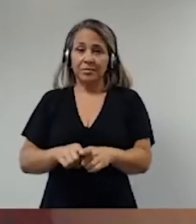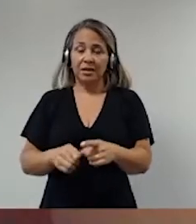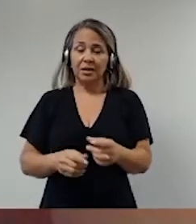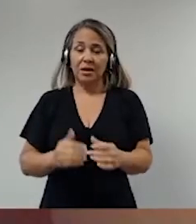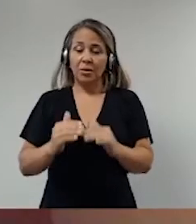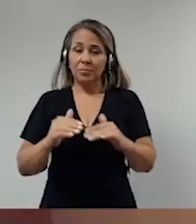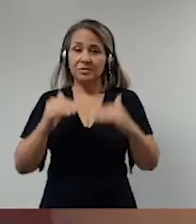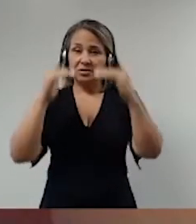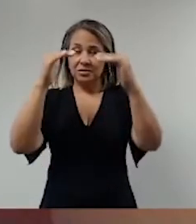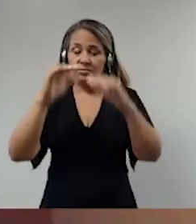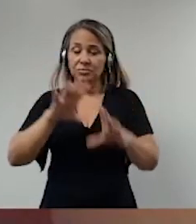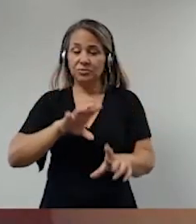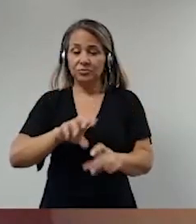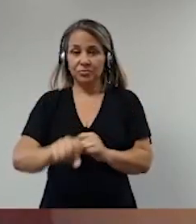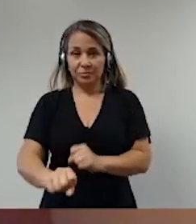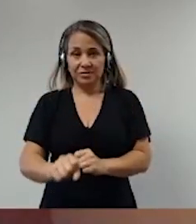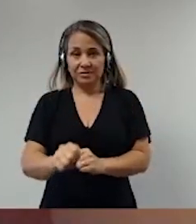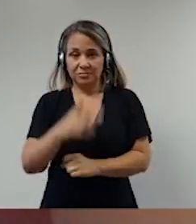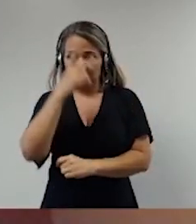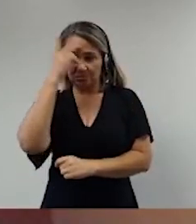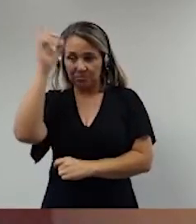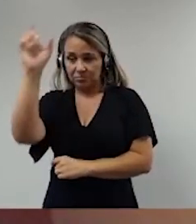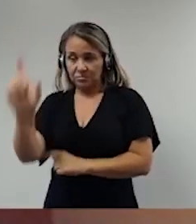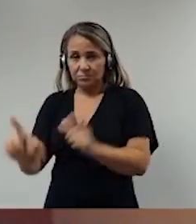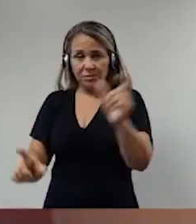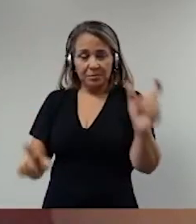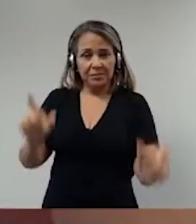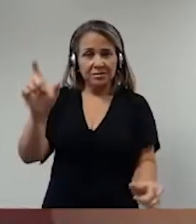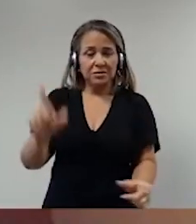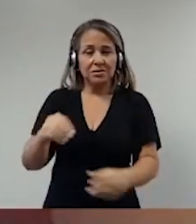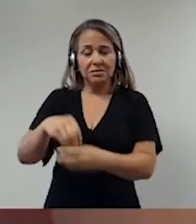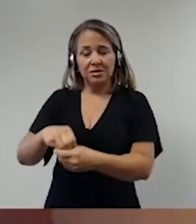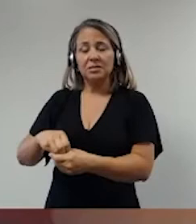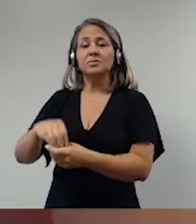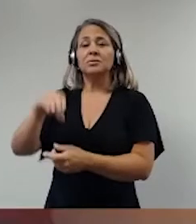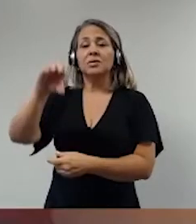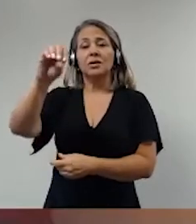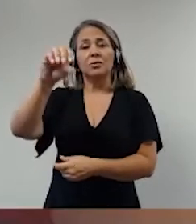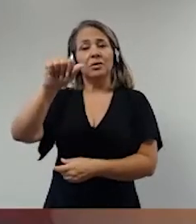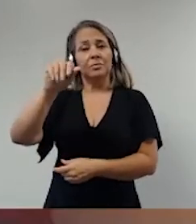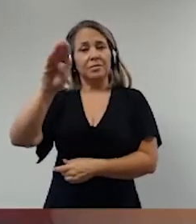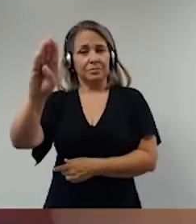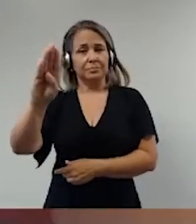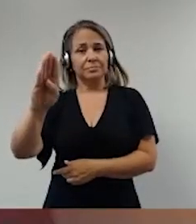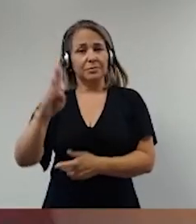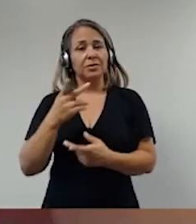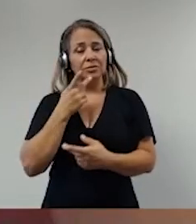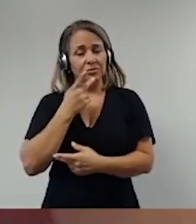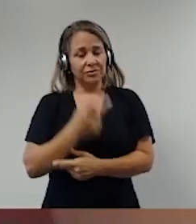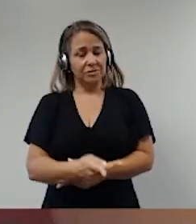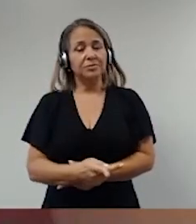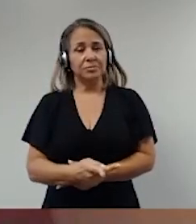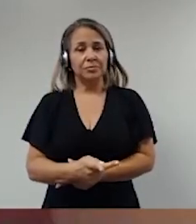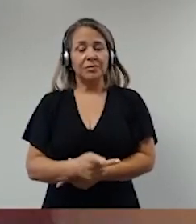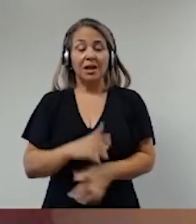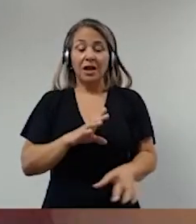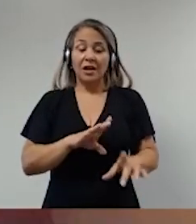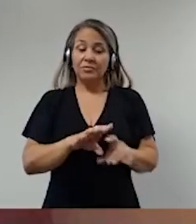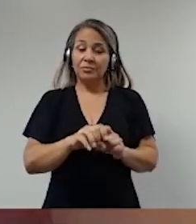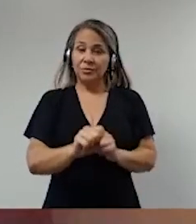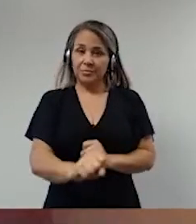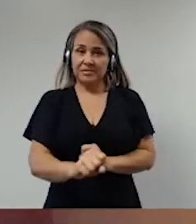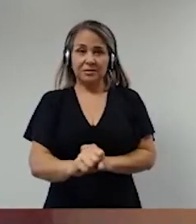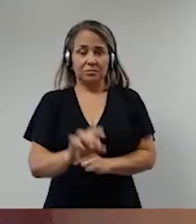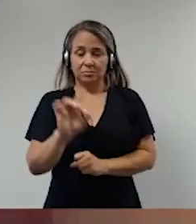dos quadros dos dirigentes da própria Ordem dos Advogados do Brasil. Estou falando disso. processo de formação. Eu não estou